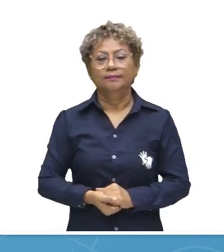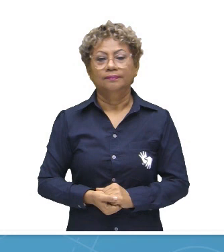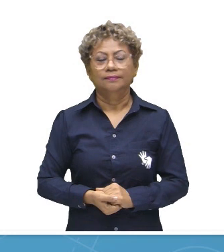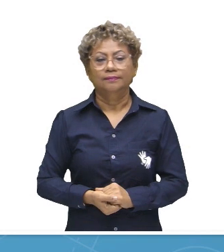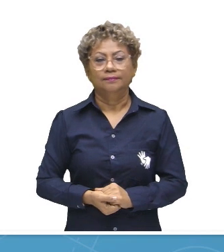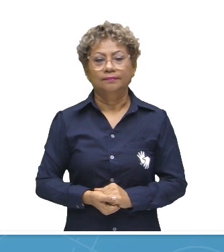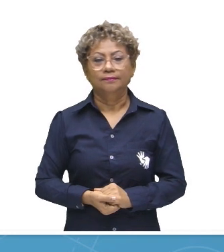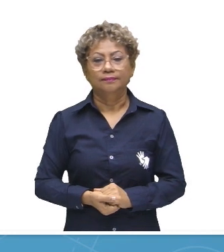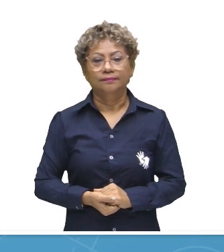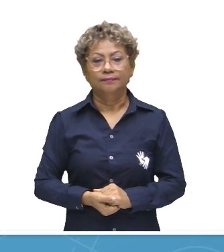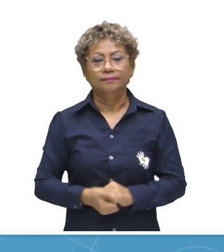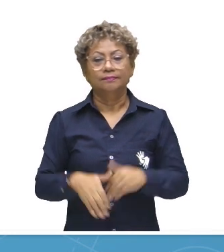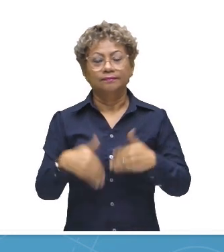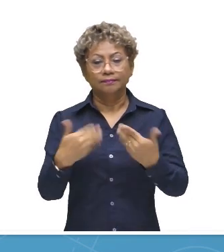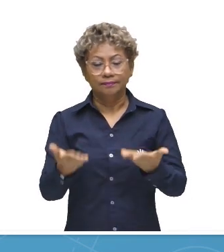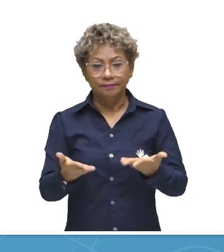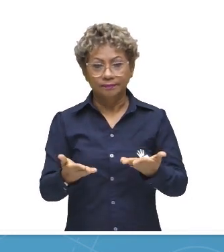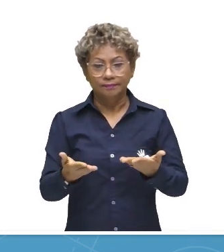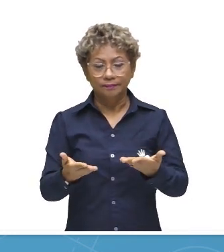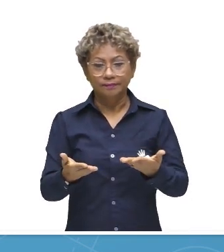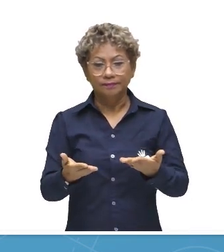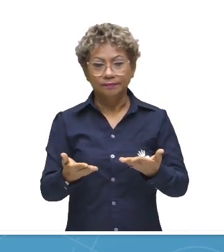Então os ângulos internos